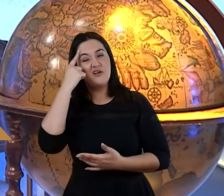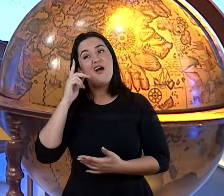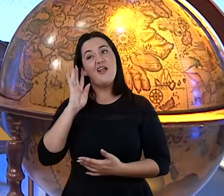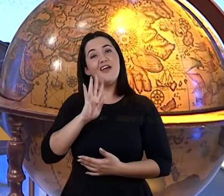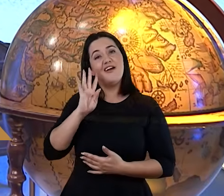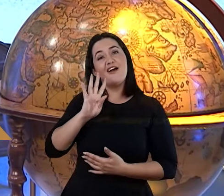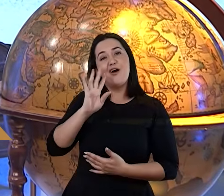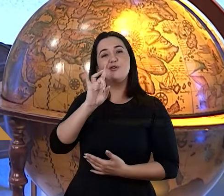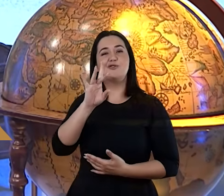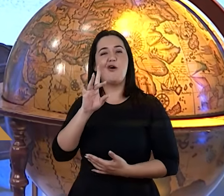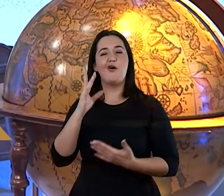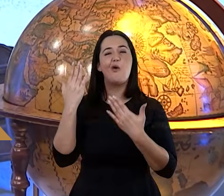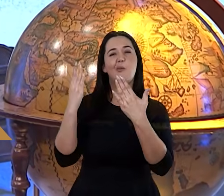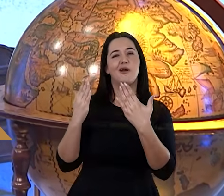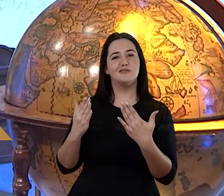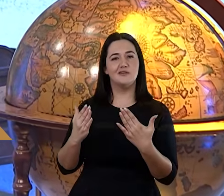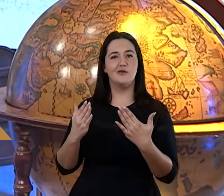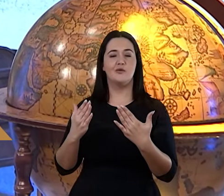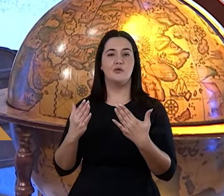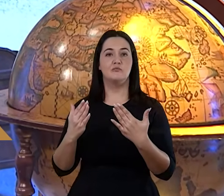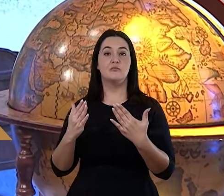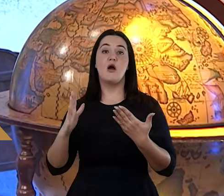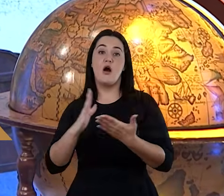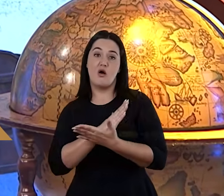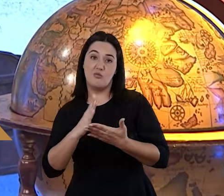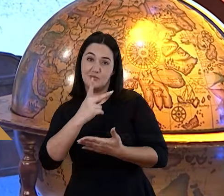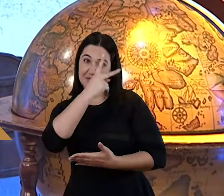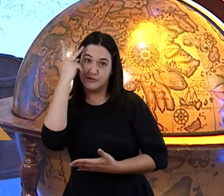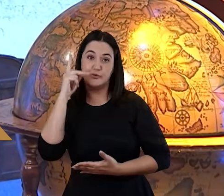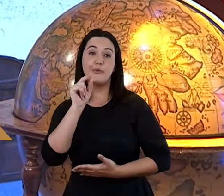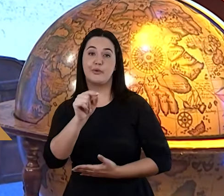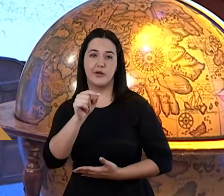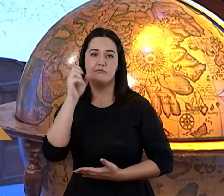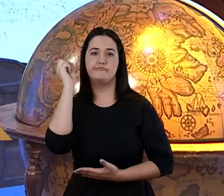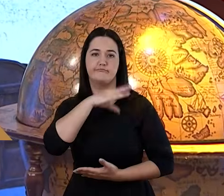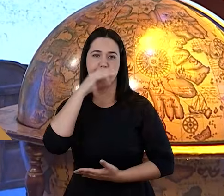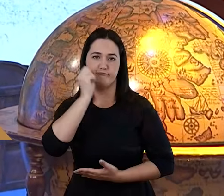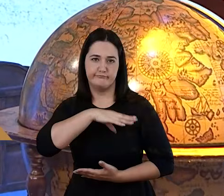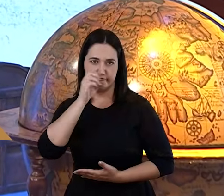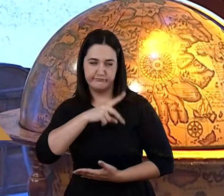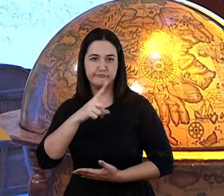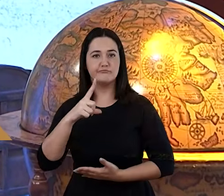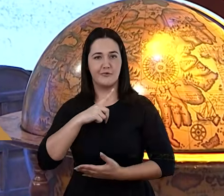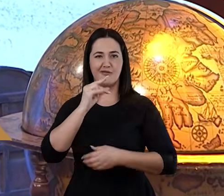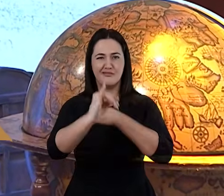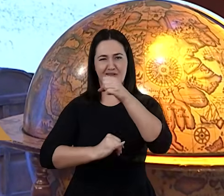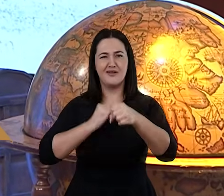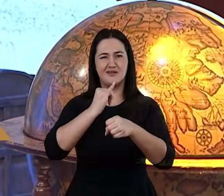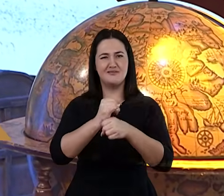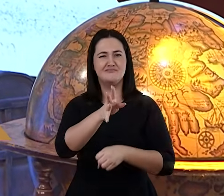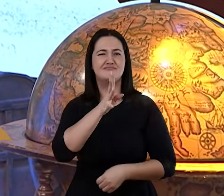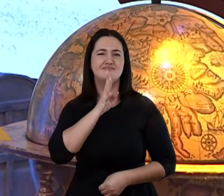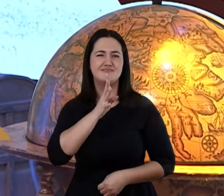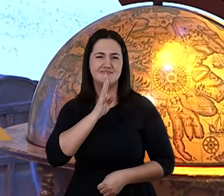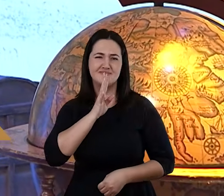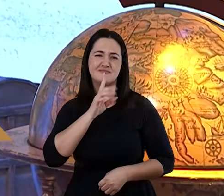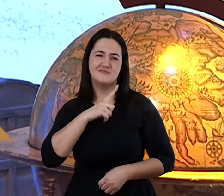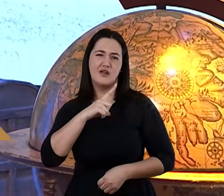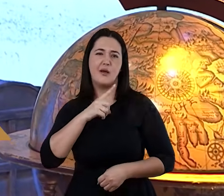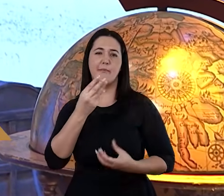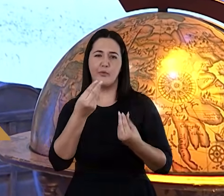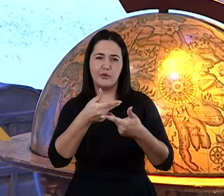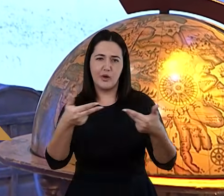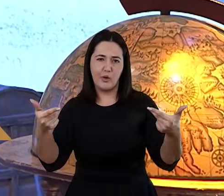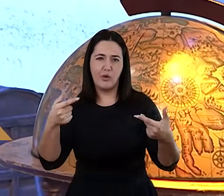outros acharam que era apenas um bom humor saudável, e uns poucos realmente até perderam o respeito mútuo, como às vezes